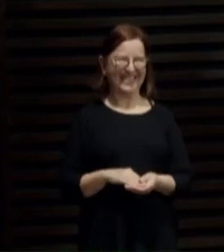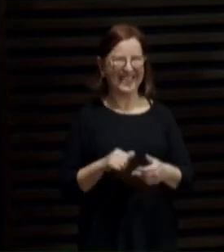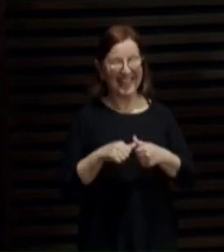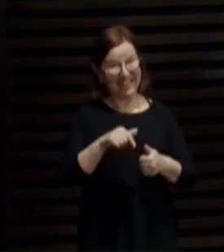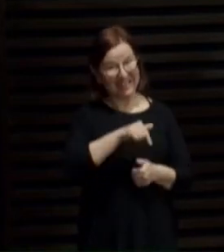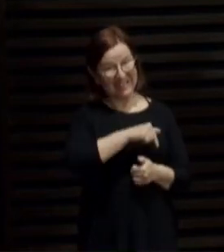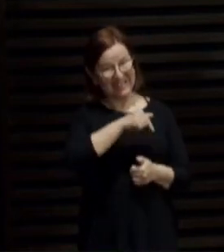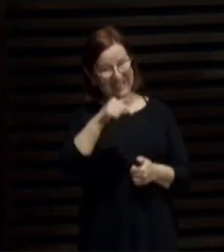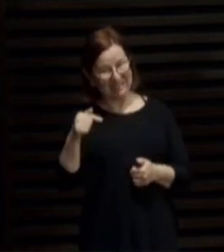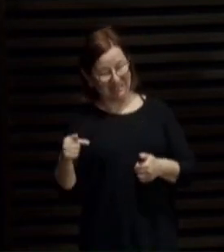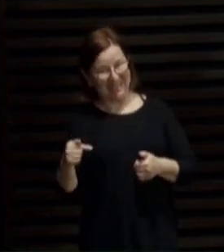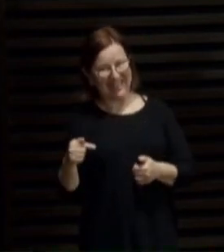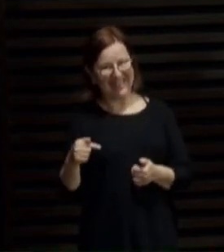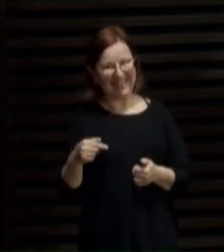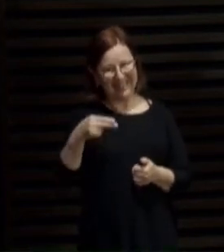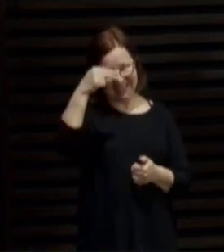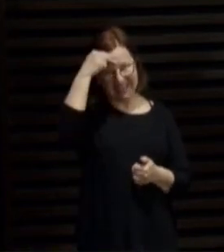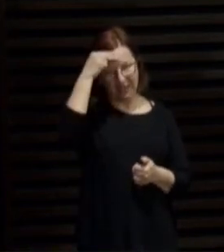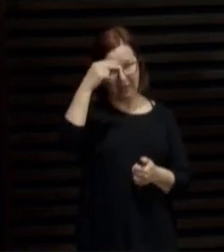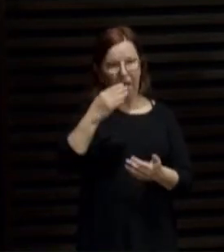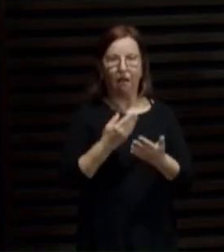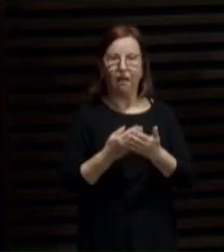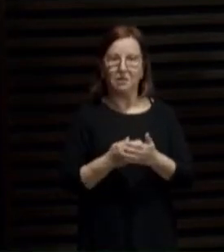ela estava estudando grego comigo.